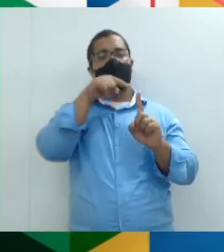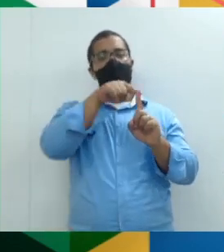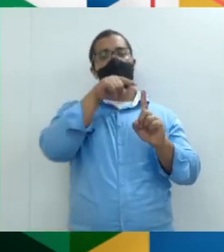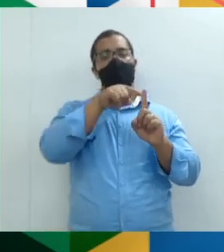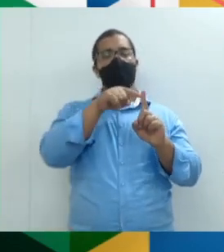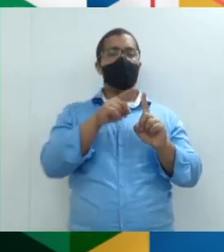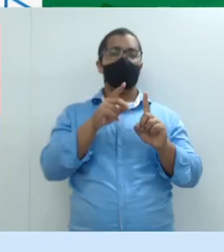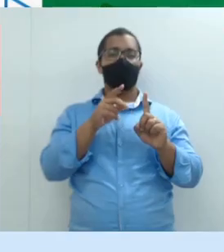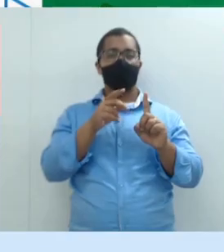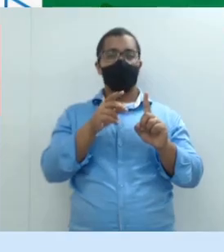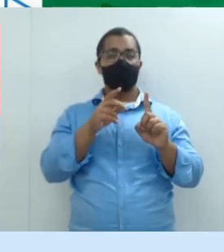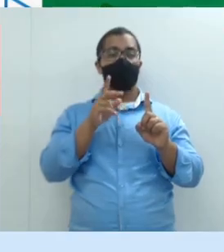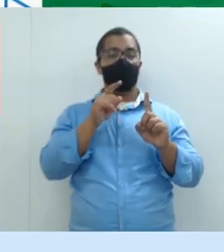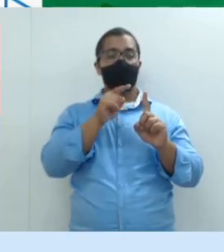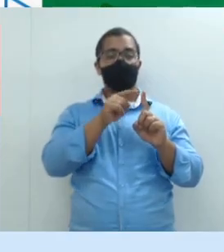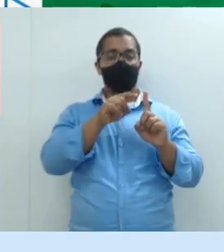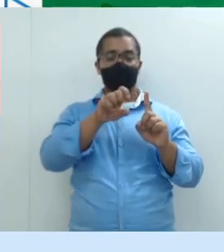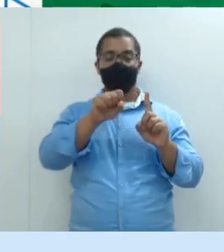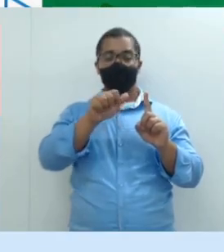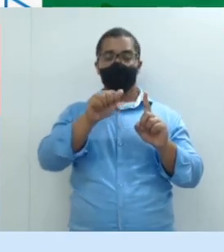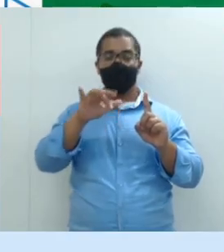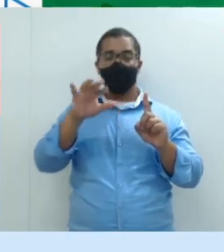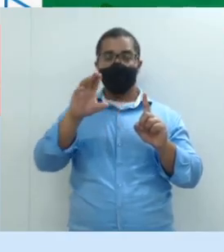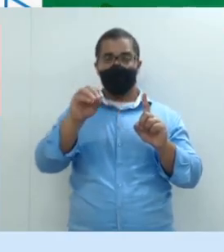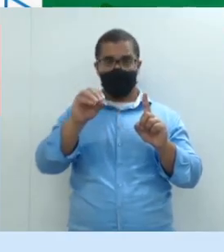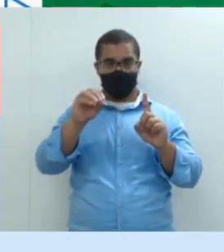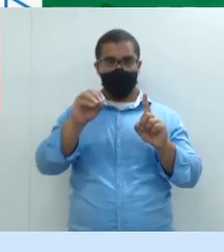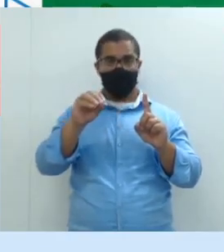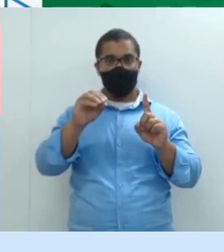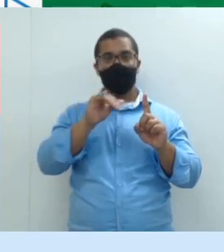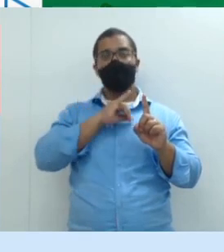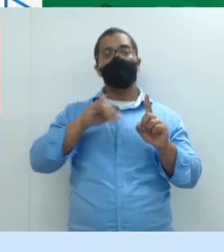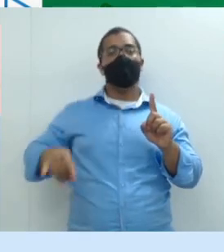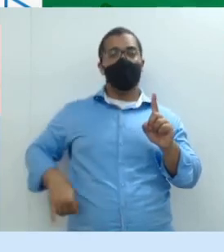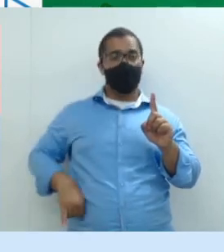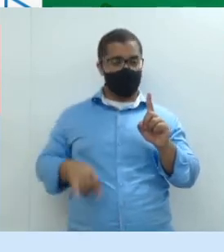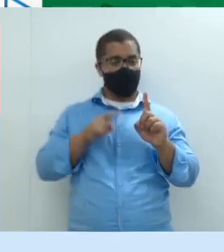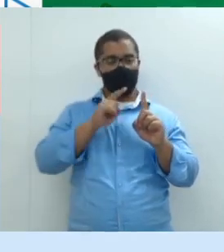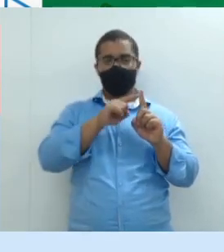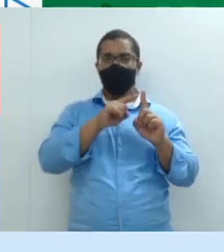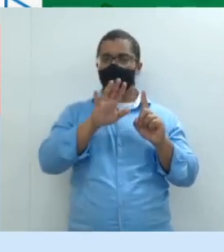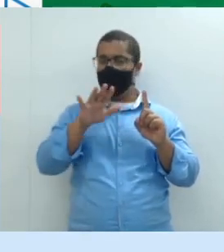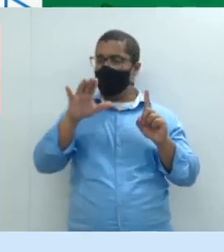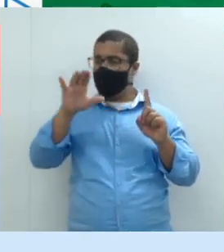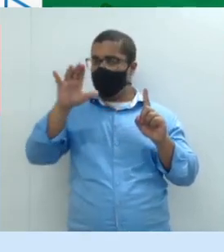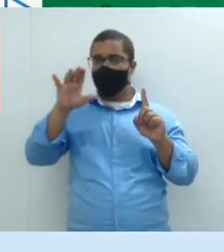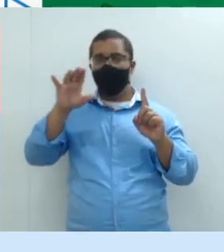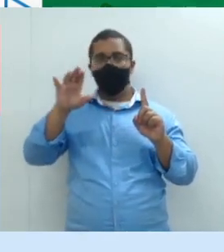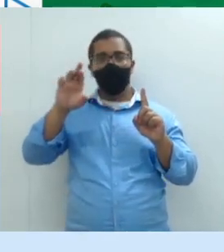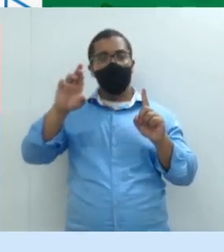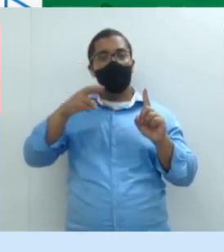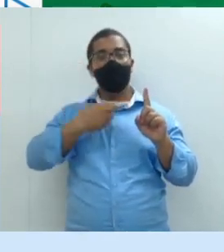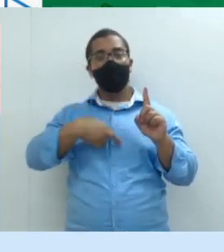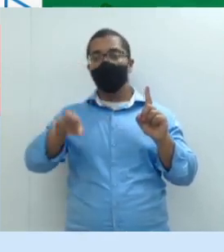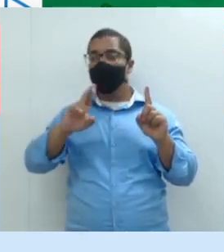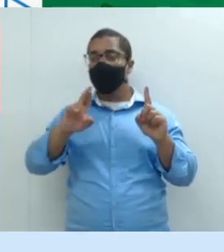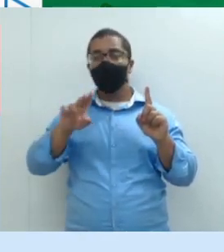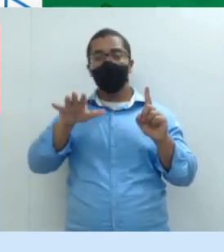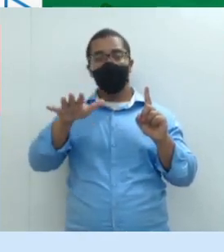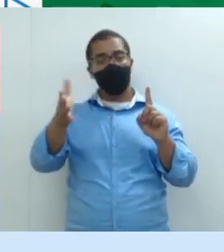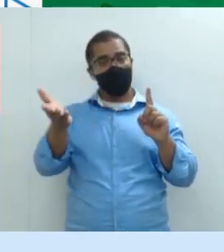colocado como sacro imperador do Império Germânico por uma instituição religiosa, né? Então, como